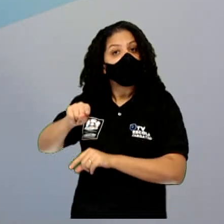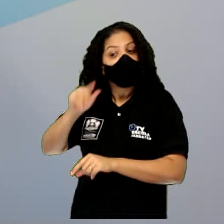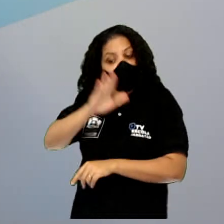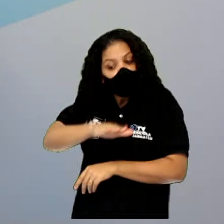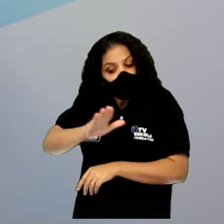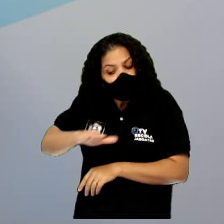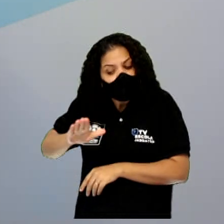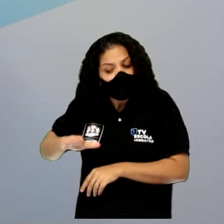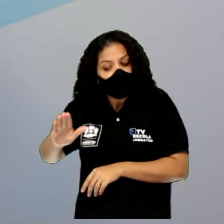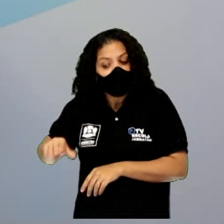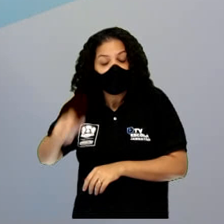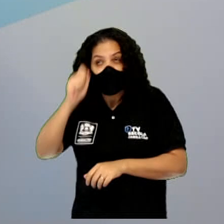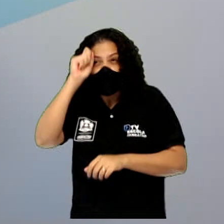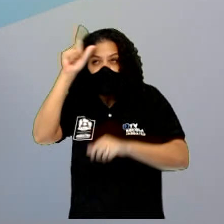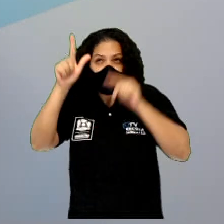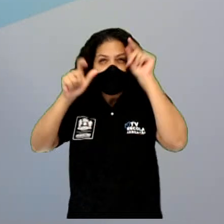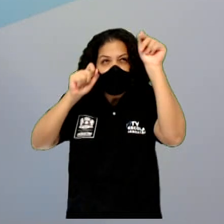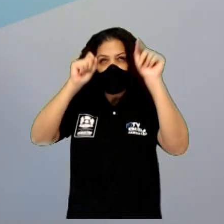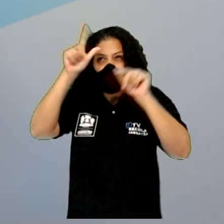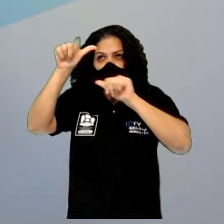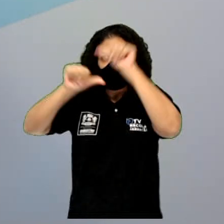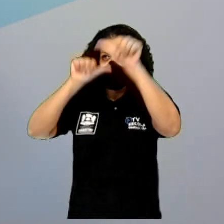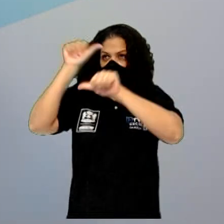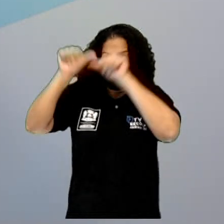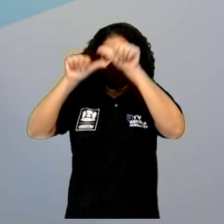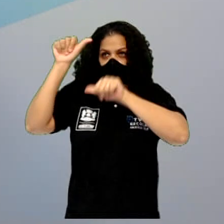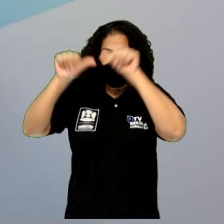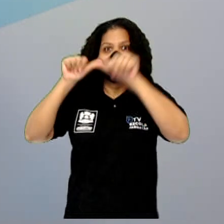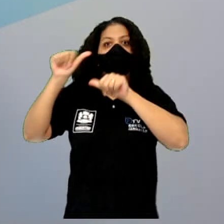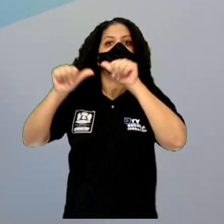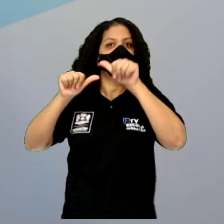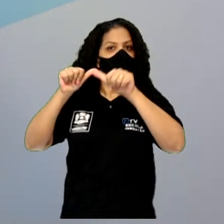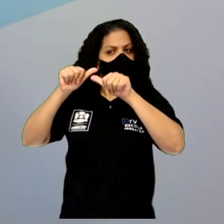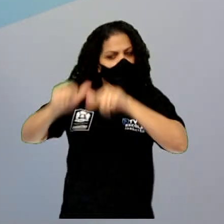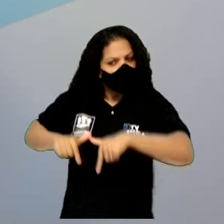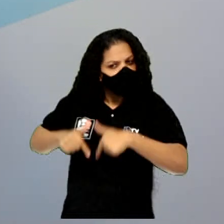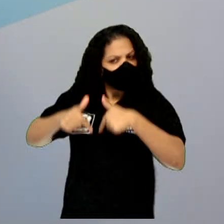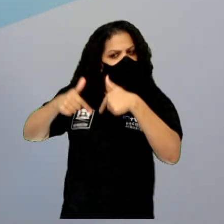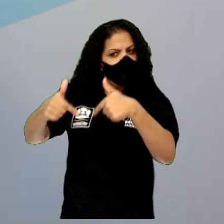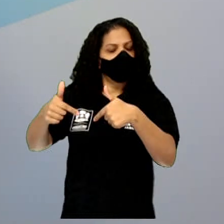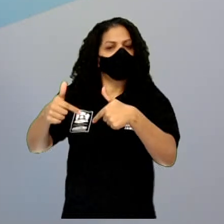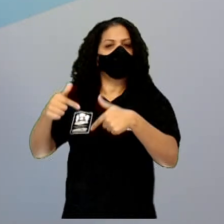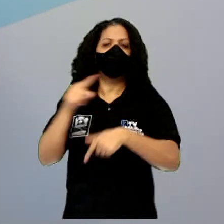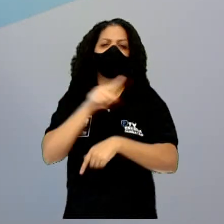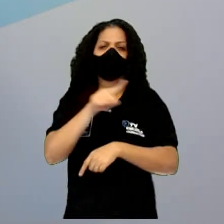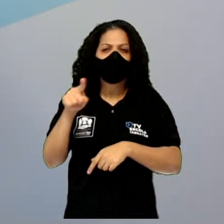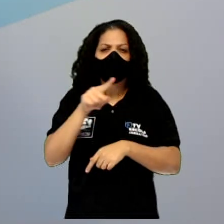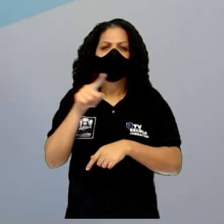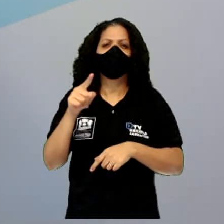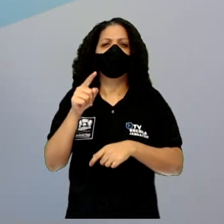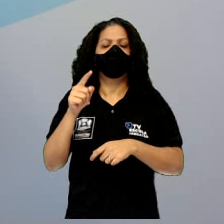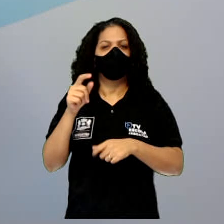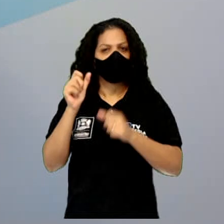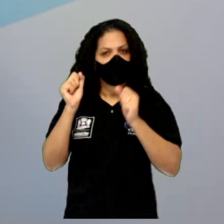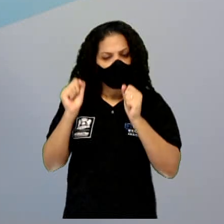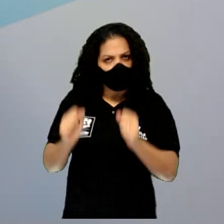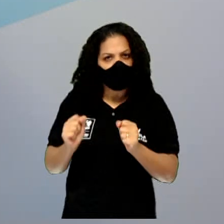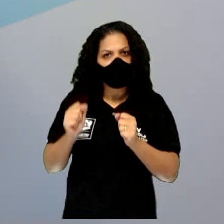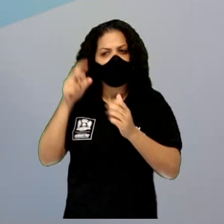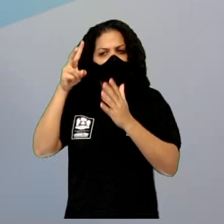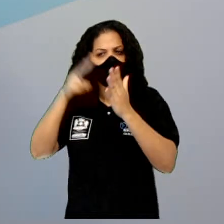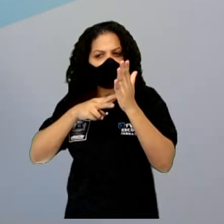bem revolucionárias, bem interessantes. Quando vocês puderem ler ou conseguirem ver